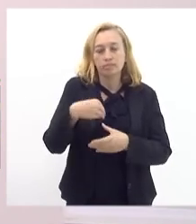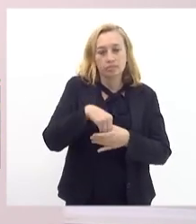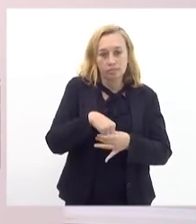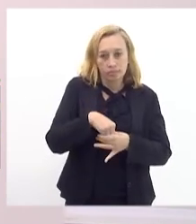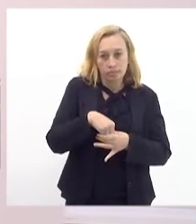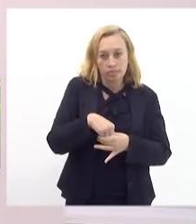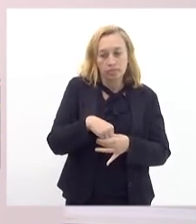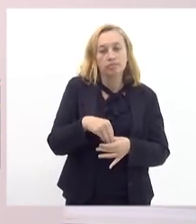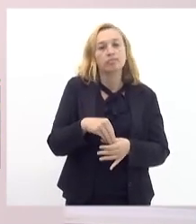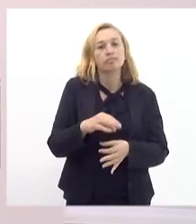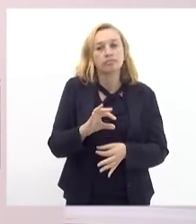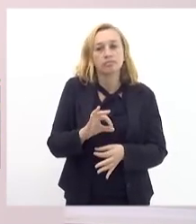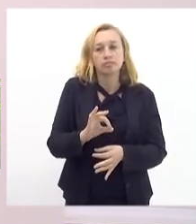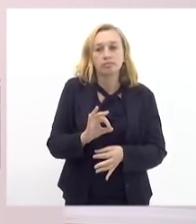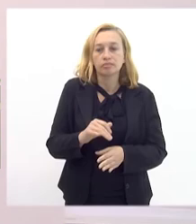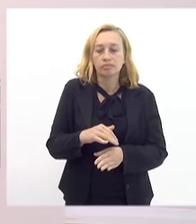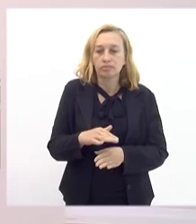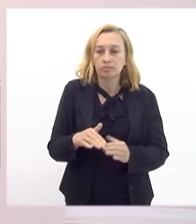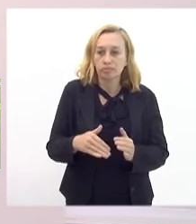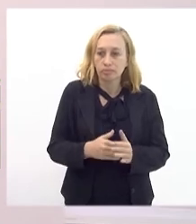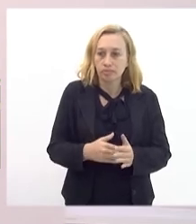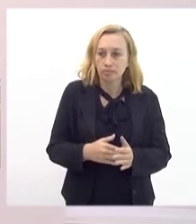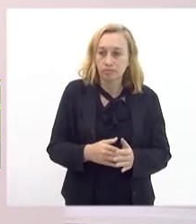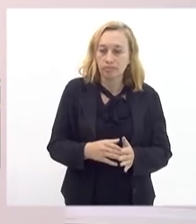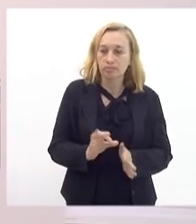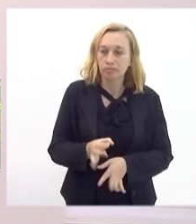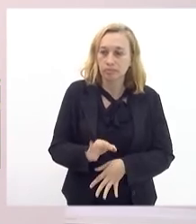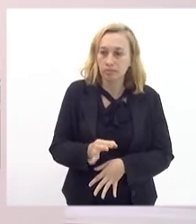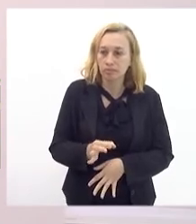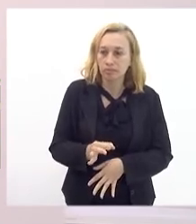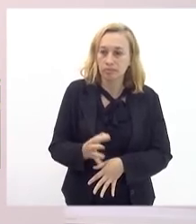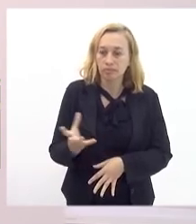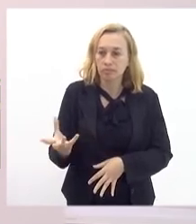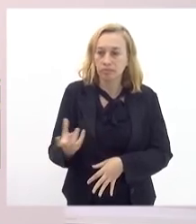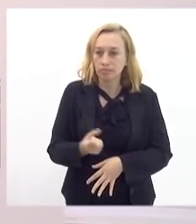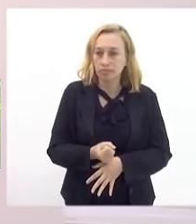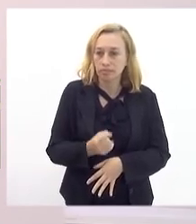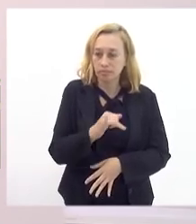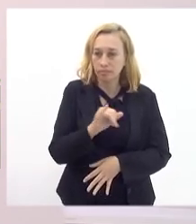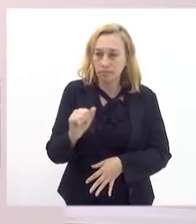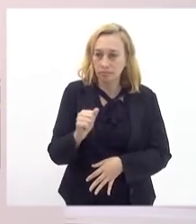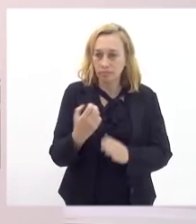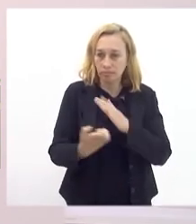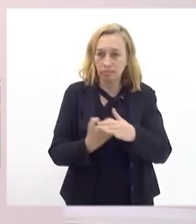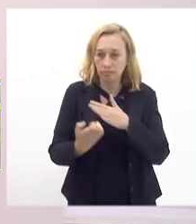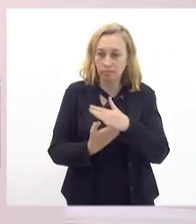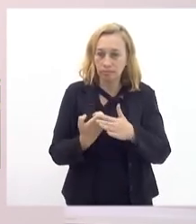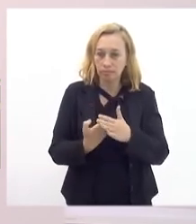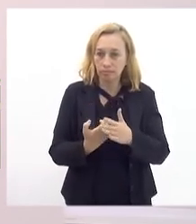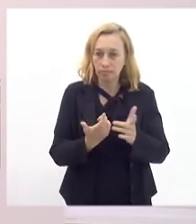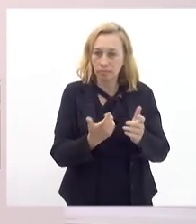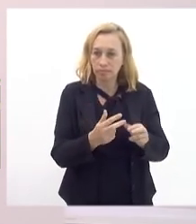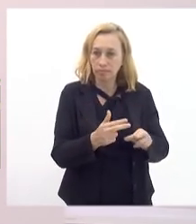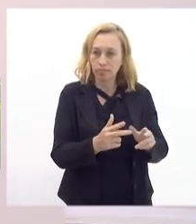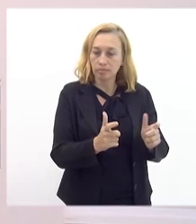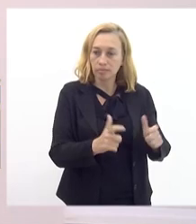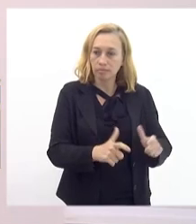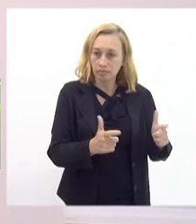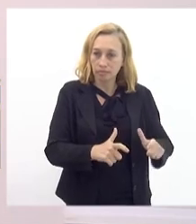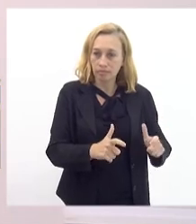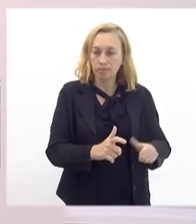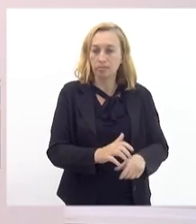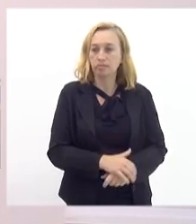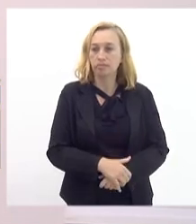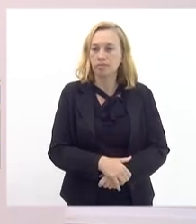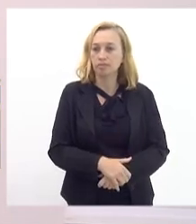da dentro da justificativa o inem recebeu da empresa o requerimento para aquela posição eu vou